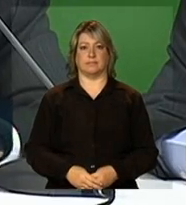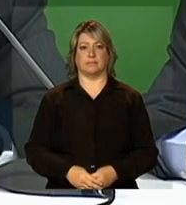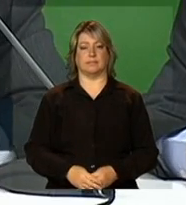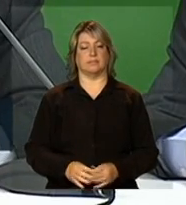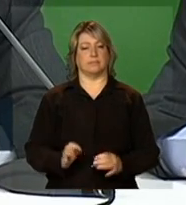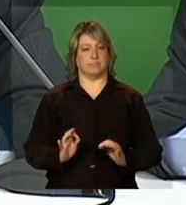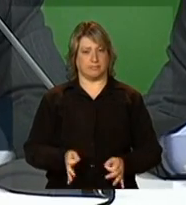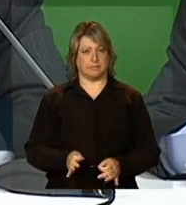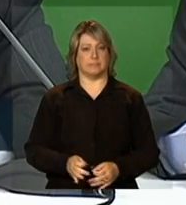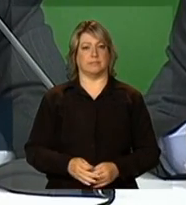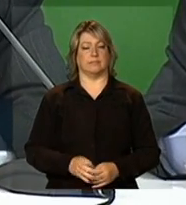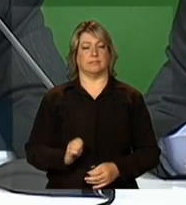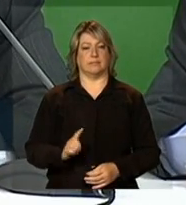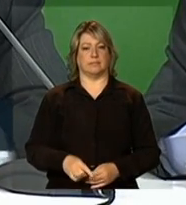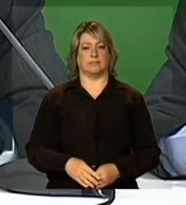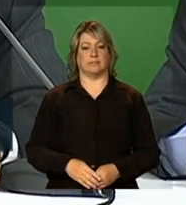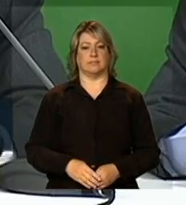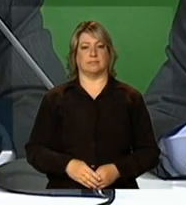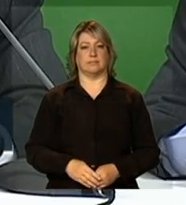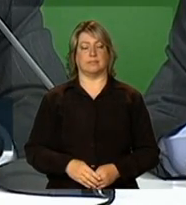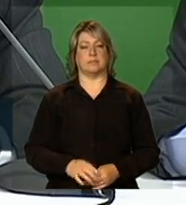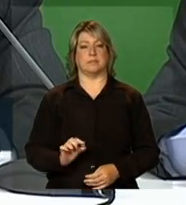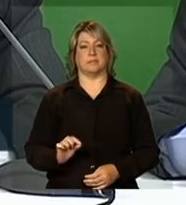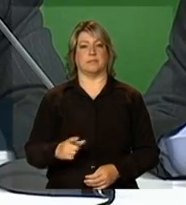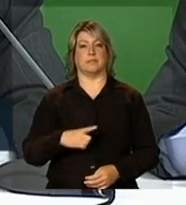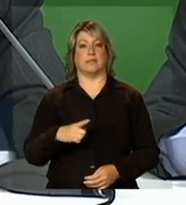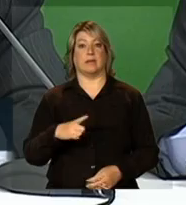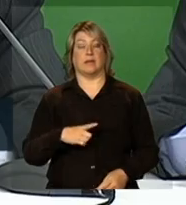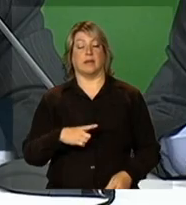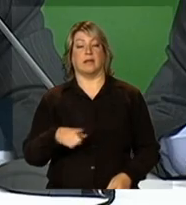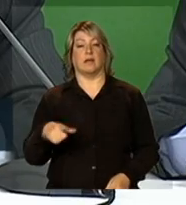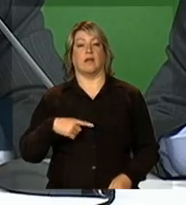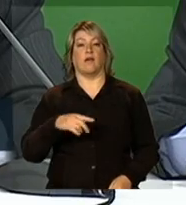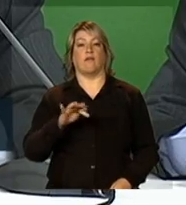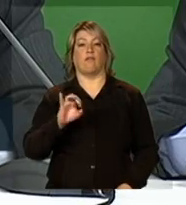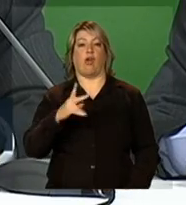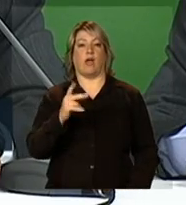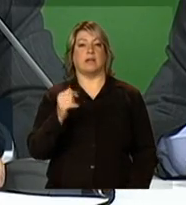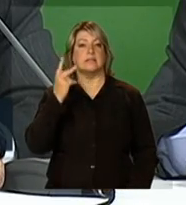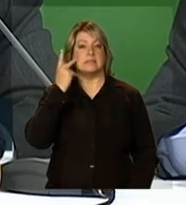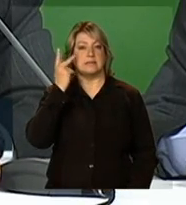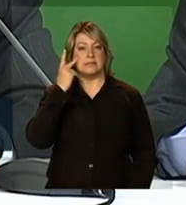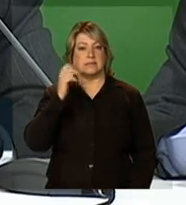Isso. Jimmy Amora, da Folha de São Paulo. Ministro.